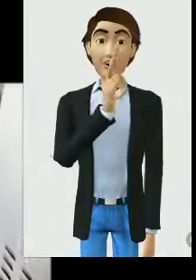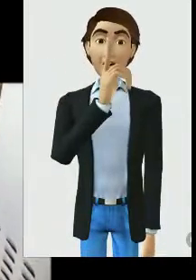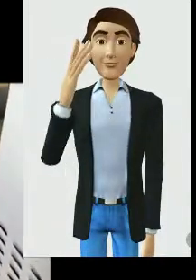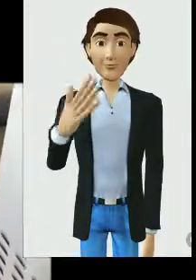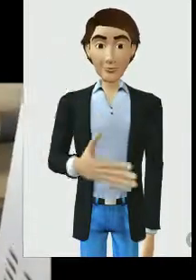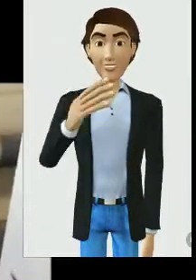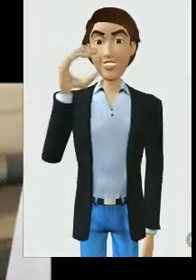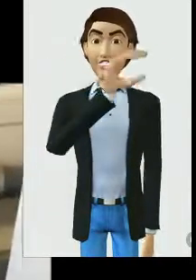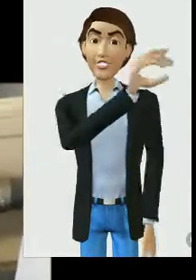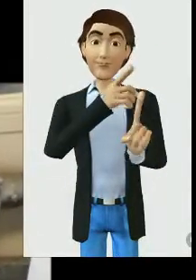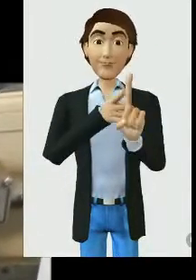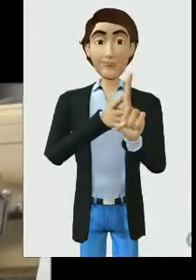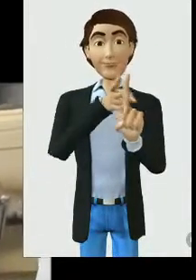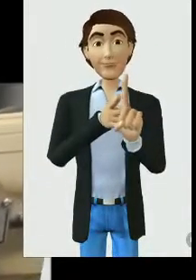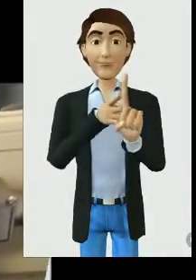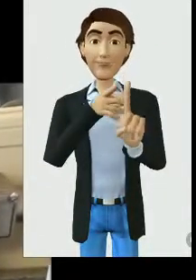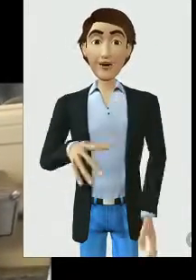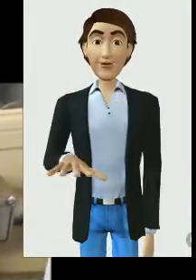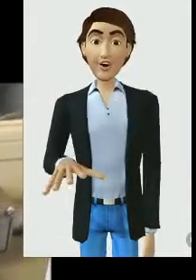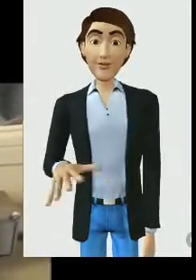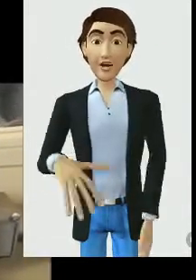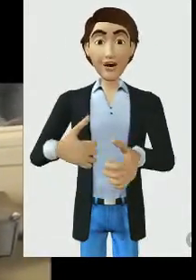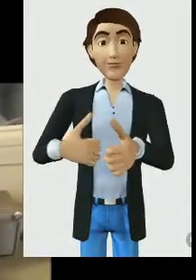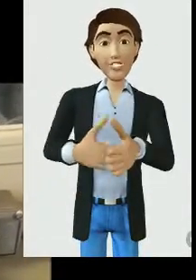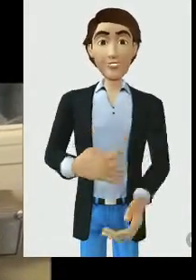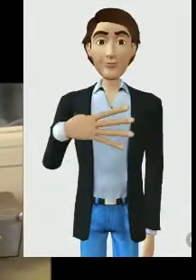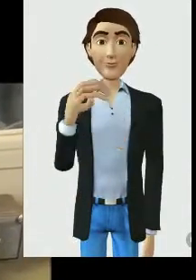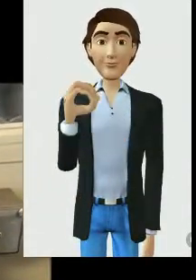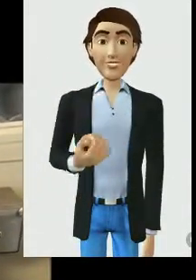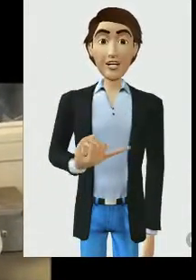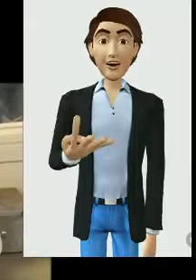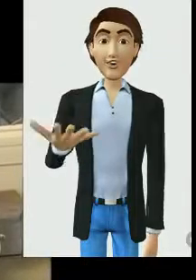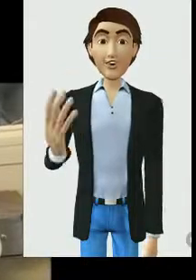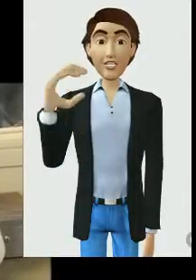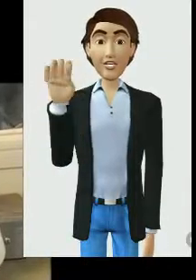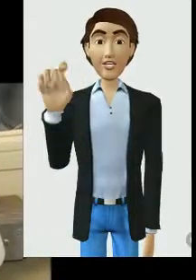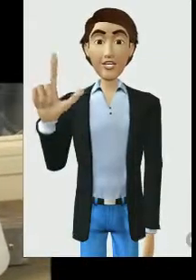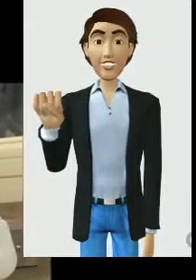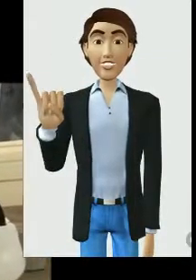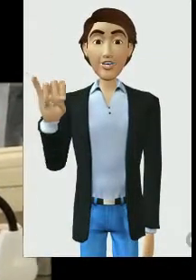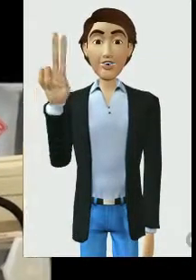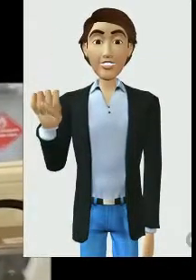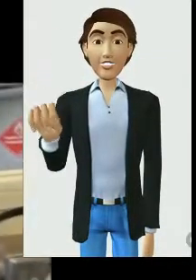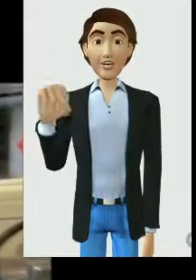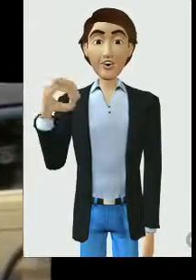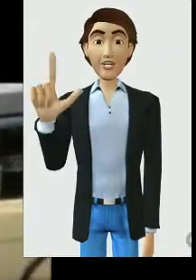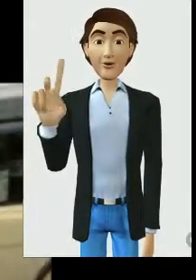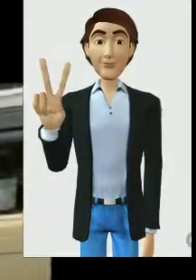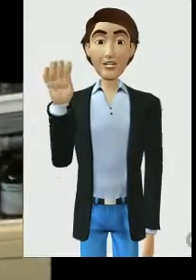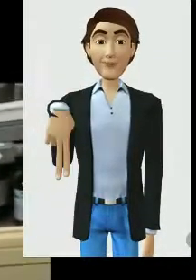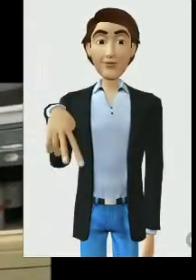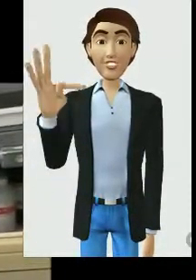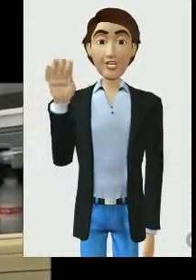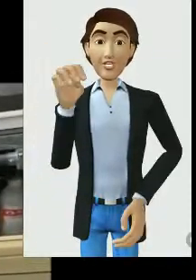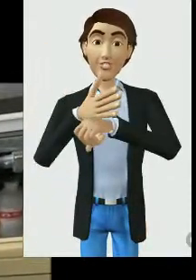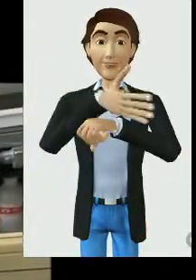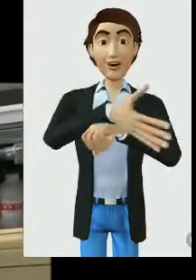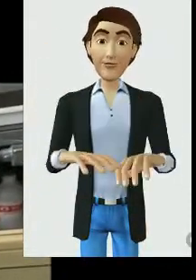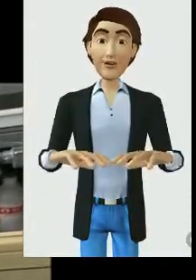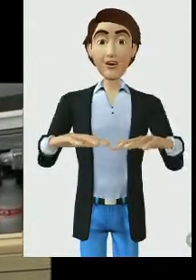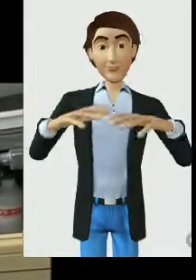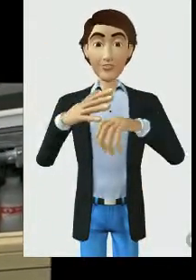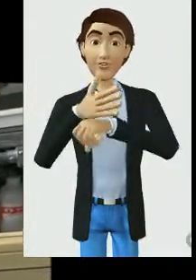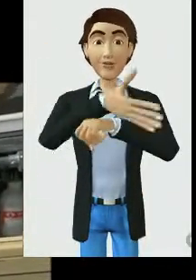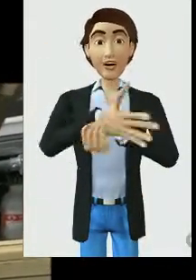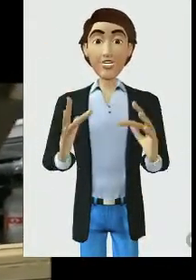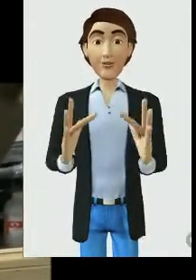no entorno de 40 graus Celsius. O solvente entra em ebulição e, ao entrar em contato com o condensador